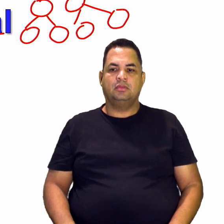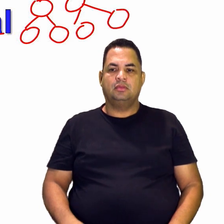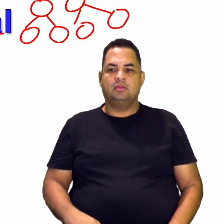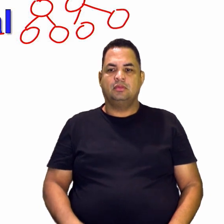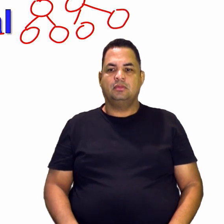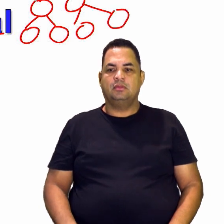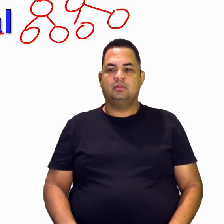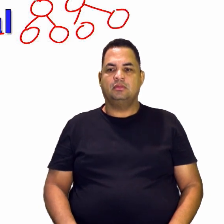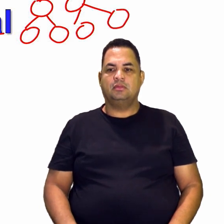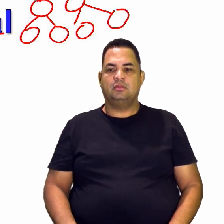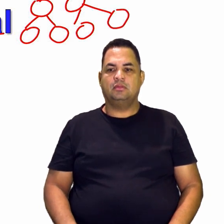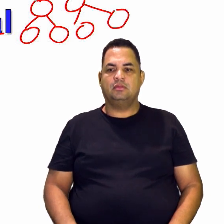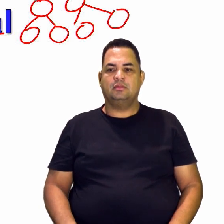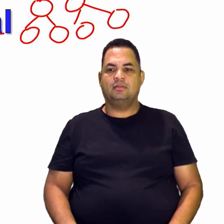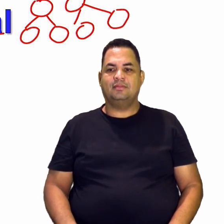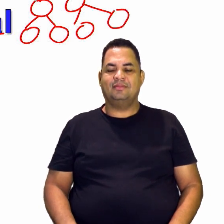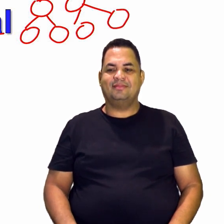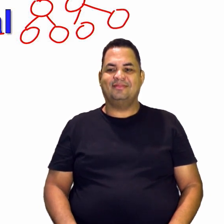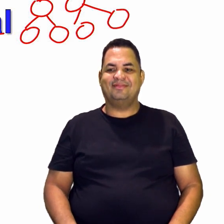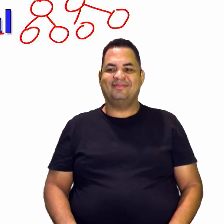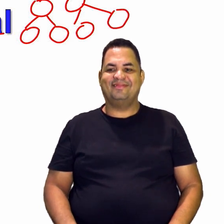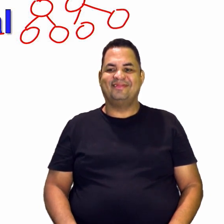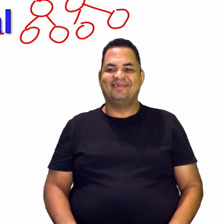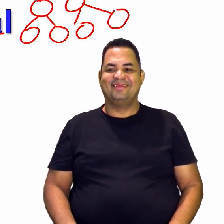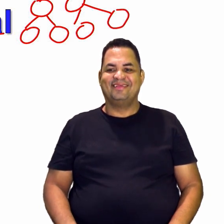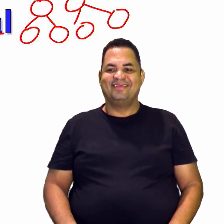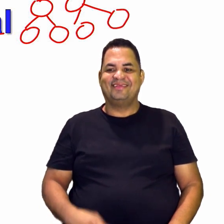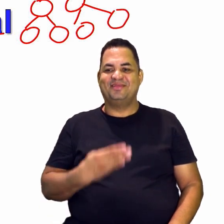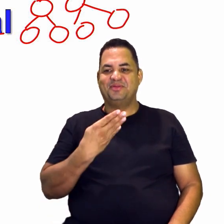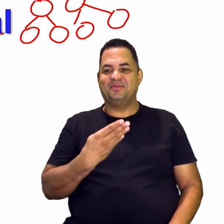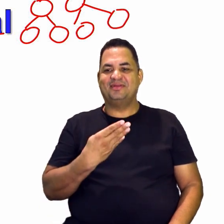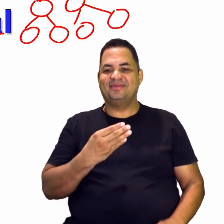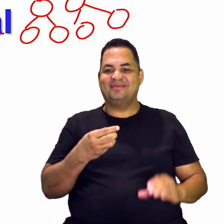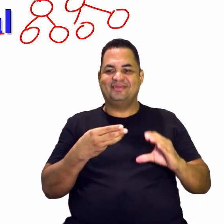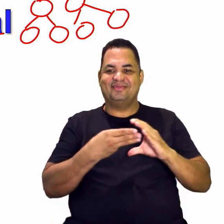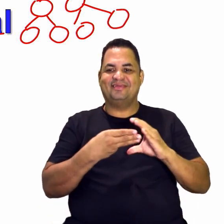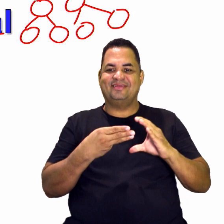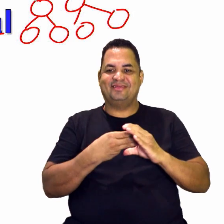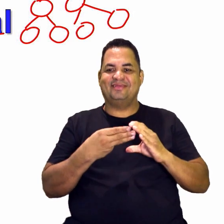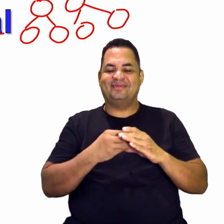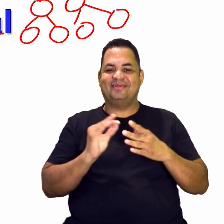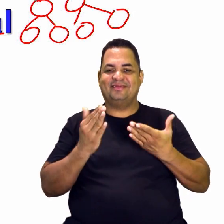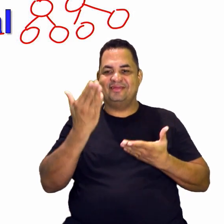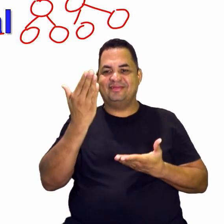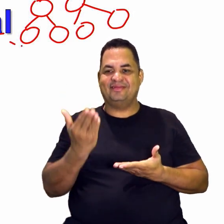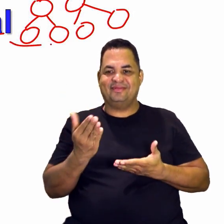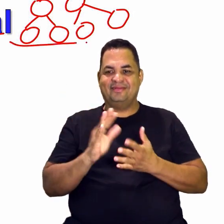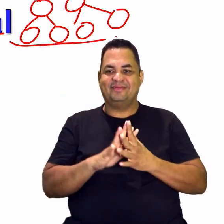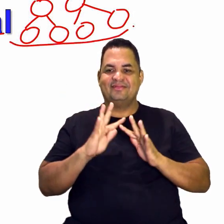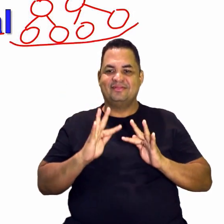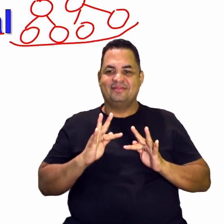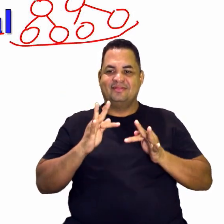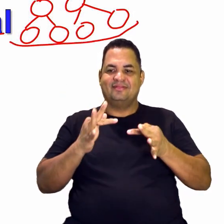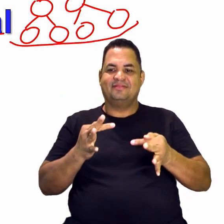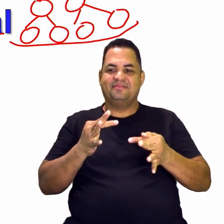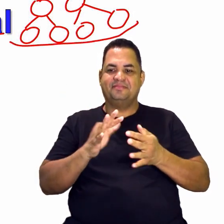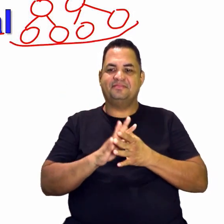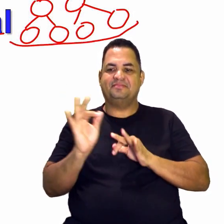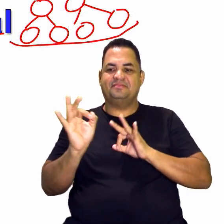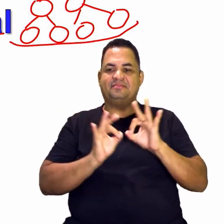4. Peguei no sâmio? 4 células aí, tá? Isso aqui é o final, ou